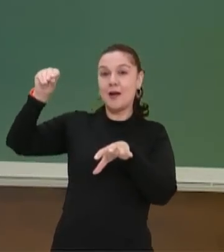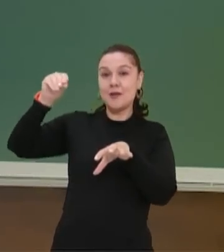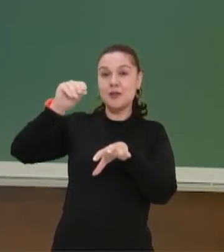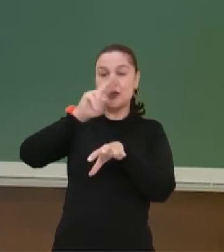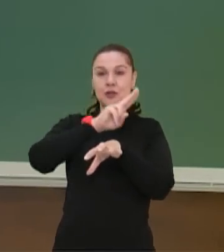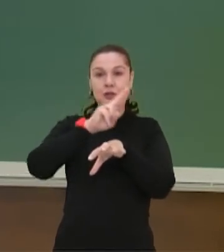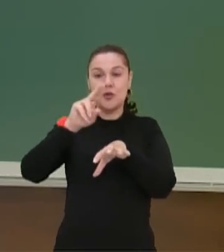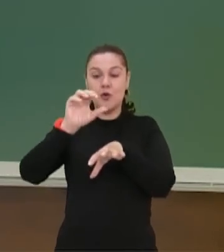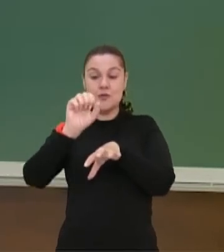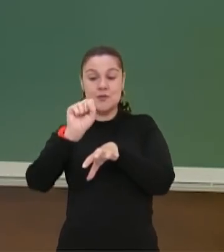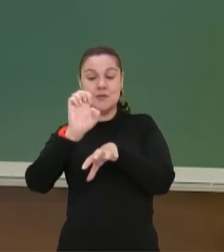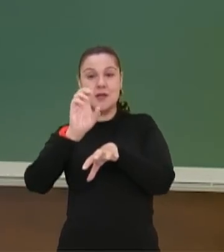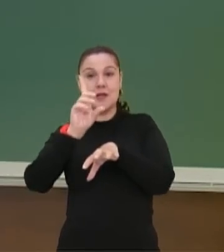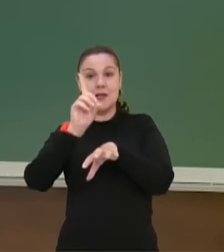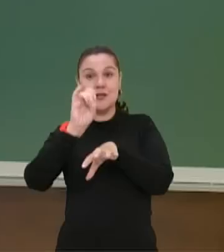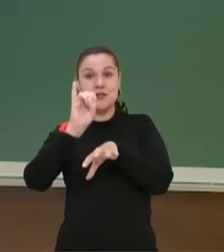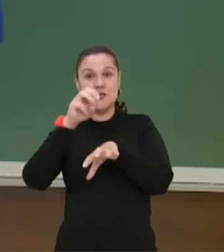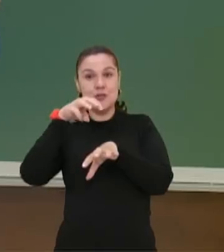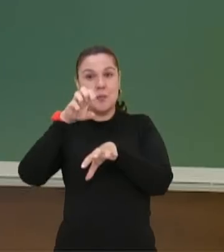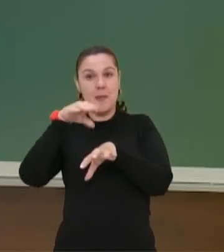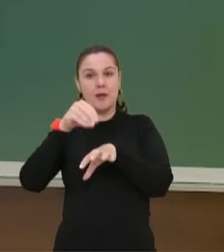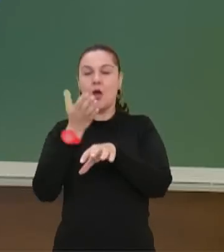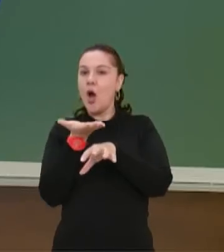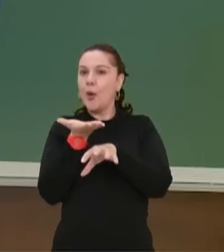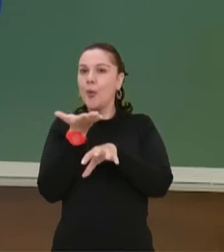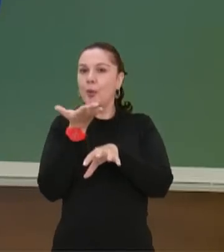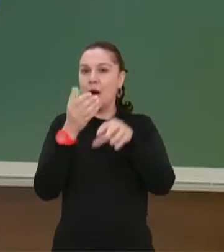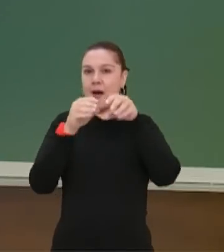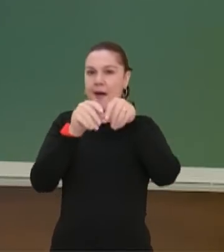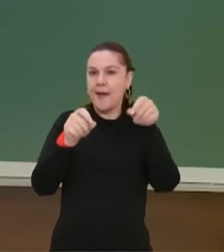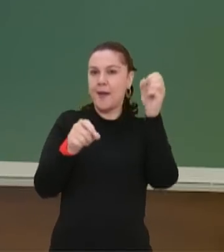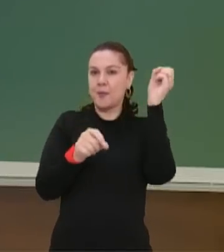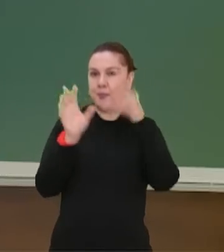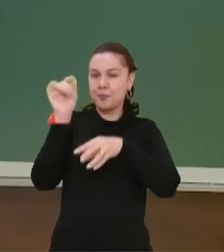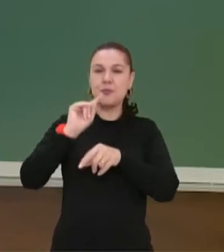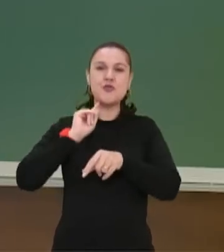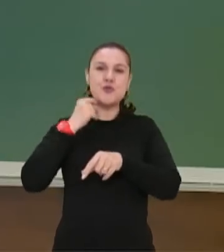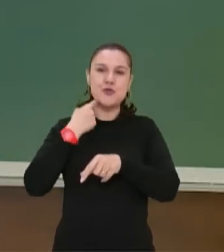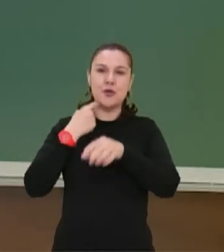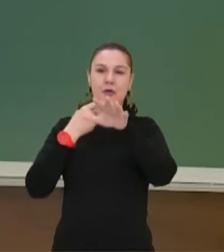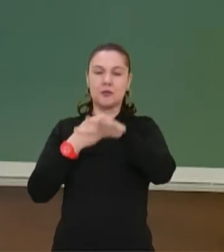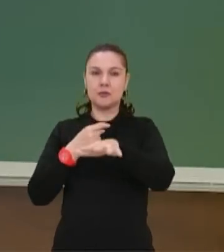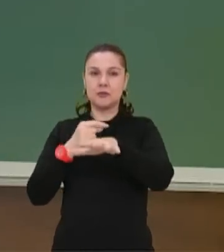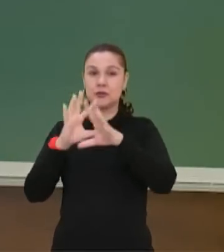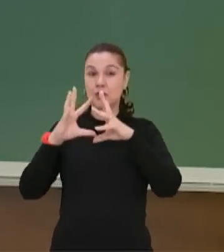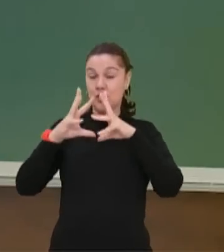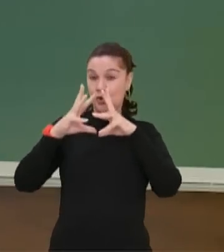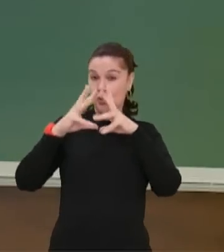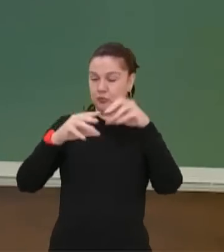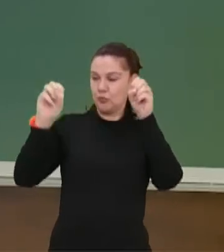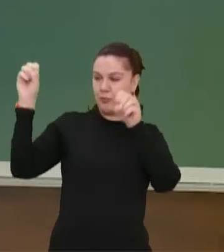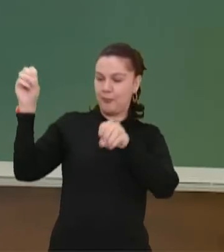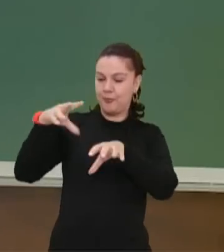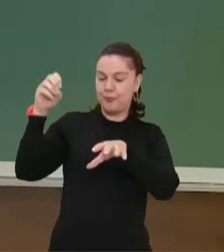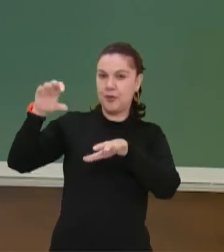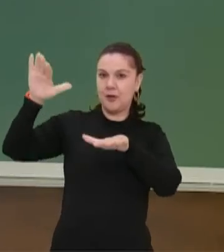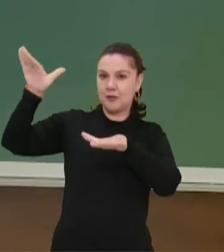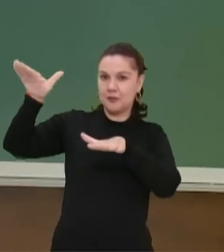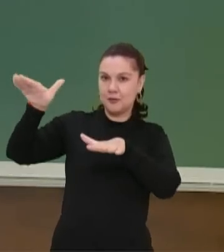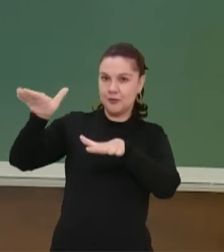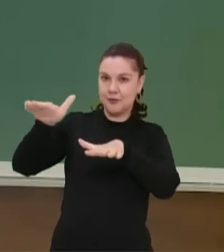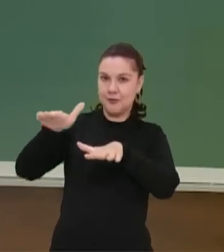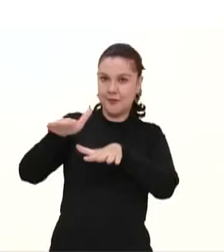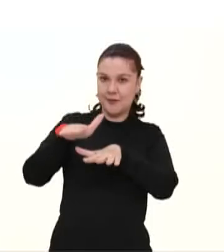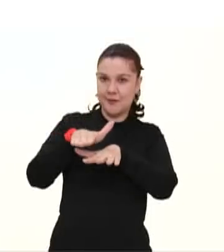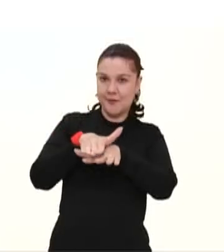que nós chamamos de sedimentos, ou seja, poeira, areia, cisco, sujeira. Todos esses sedimentos, eles podem, olha